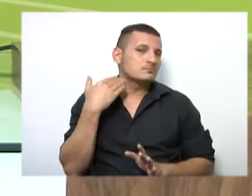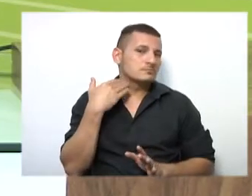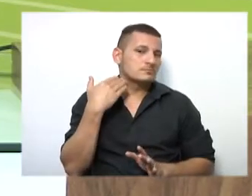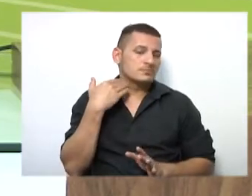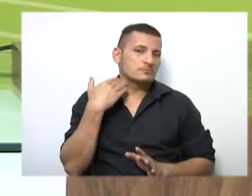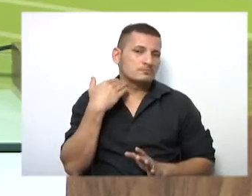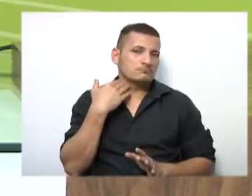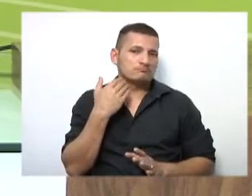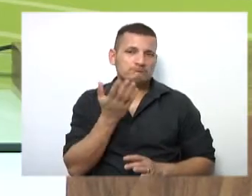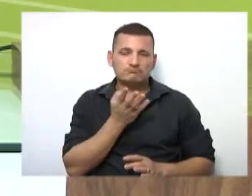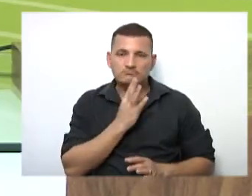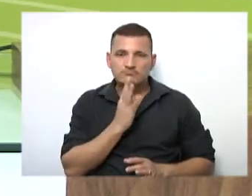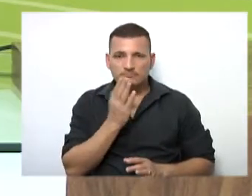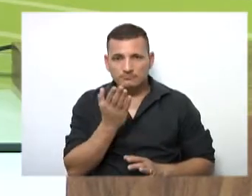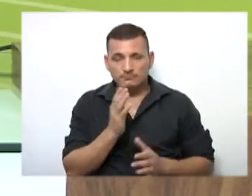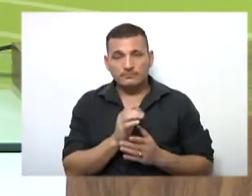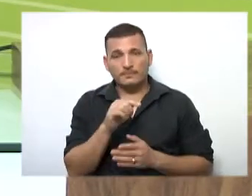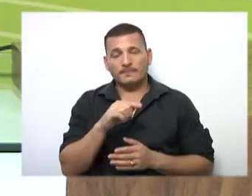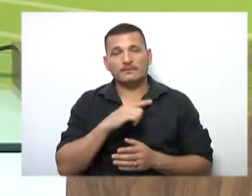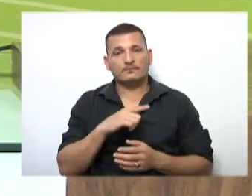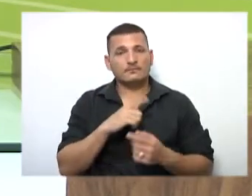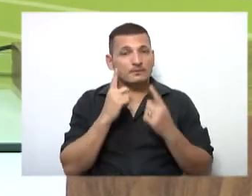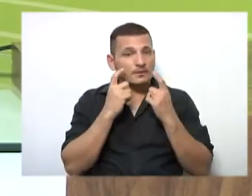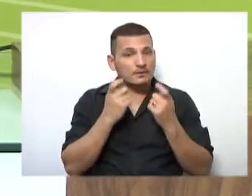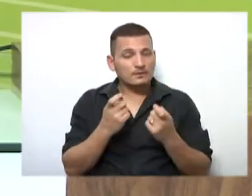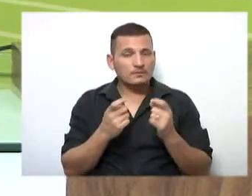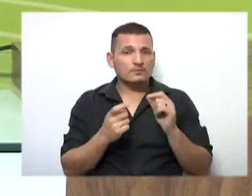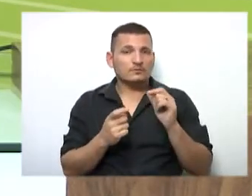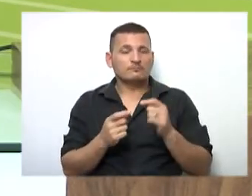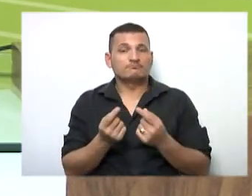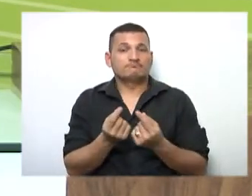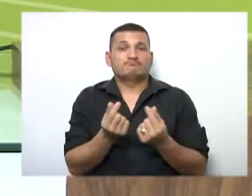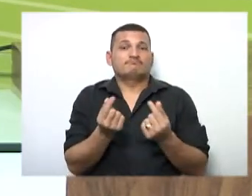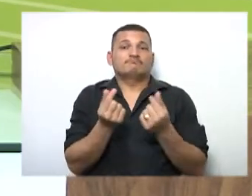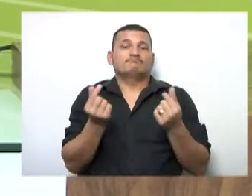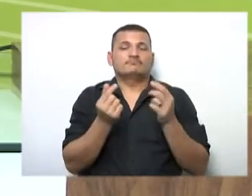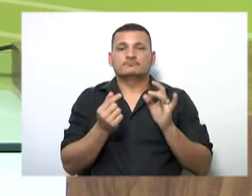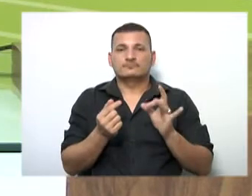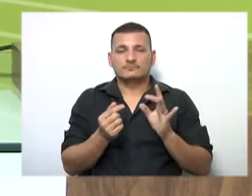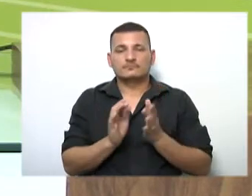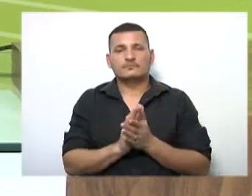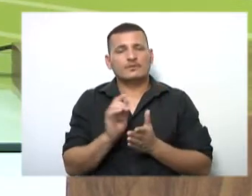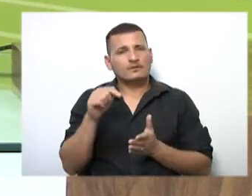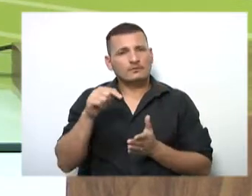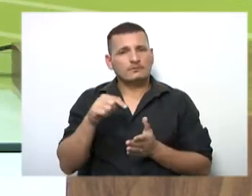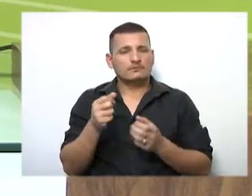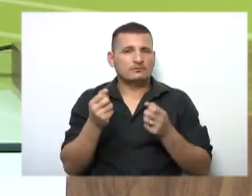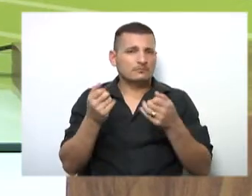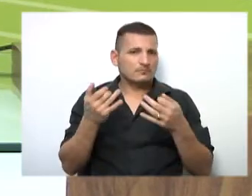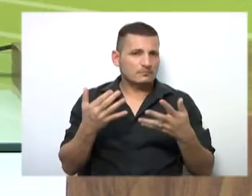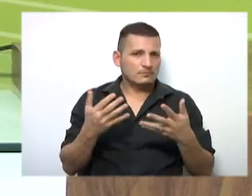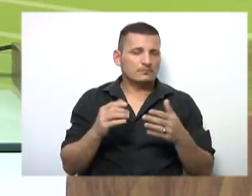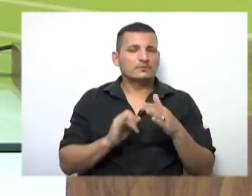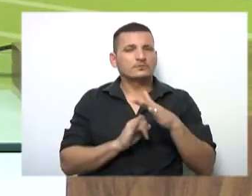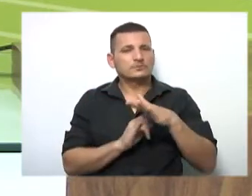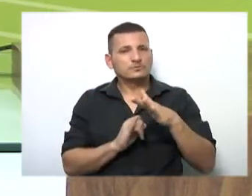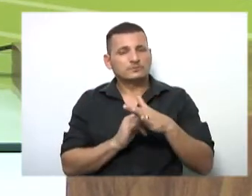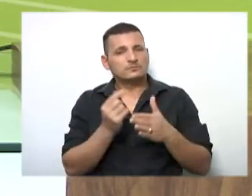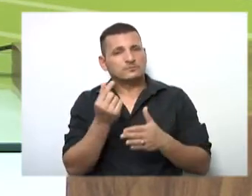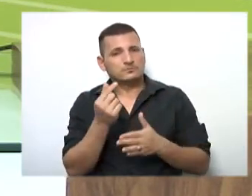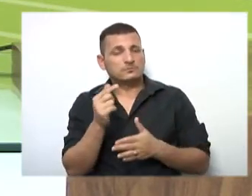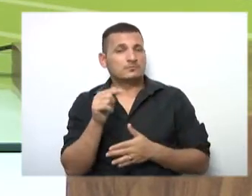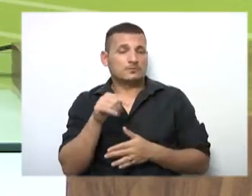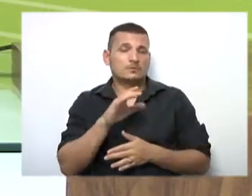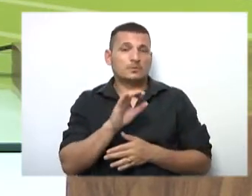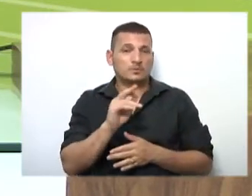você conhece, ela tem um grande interesse focado no lucro. E aqui a gente vai começar a falar das nossas instituições financeiras que exercem as